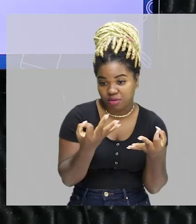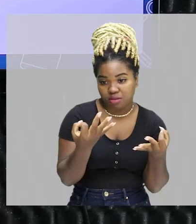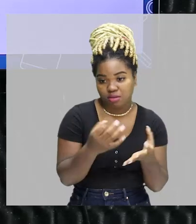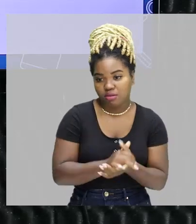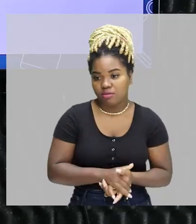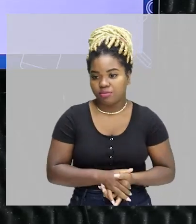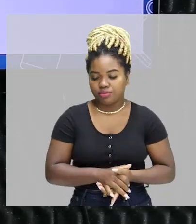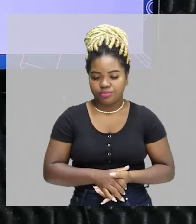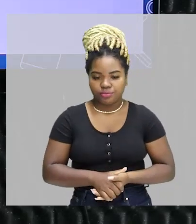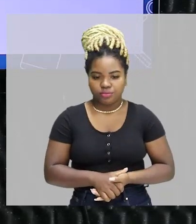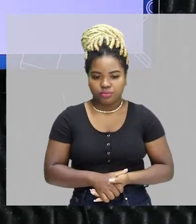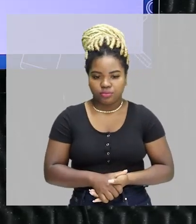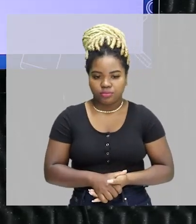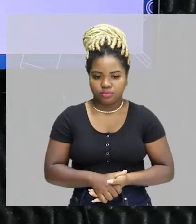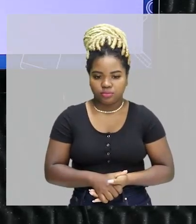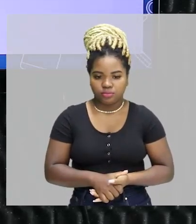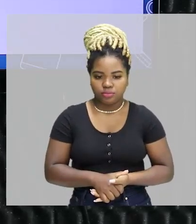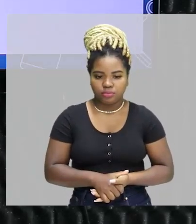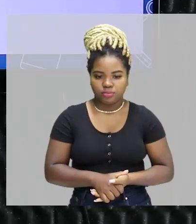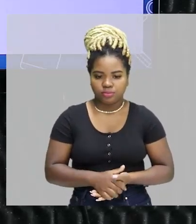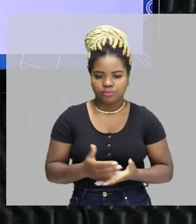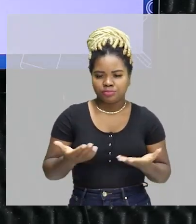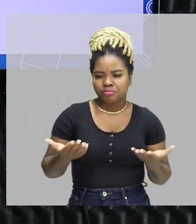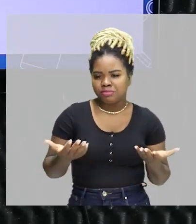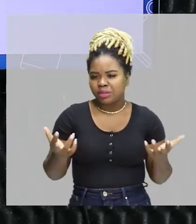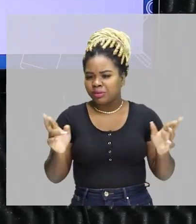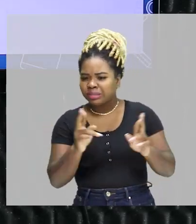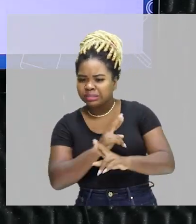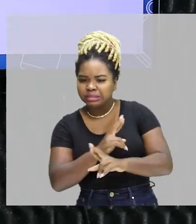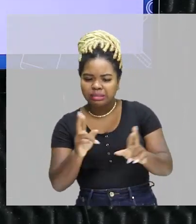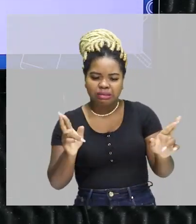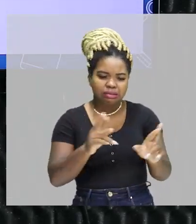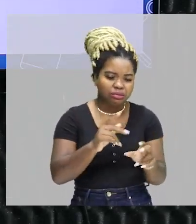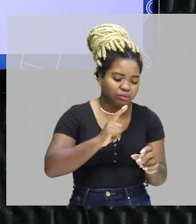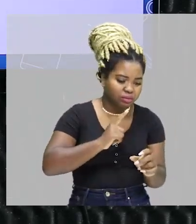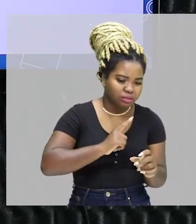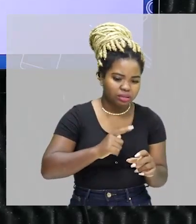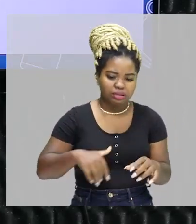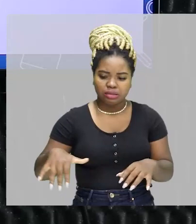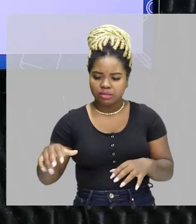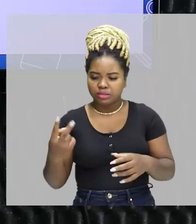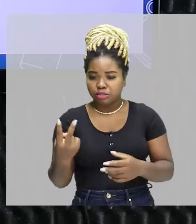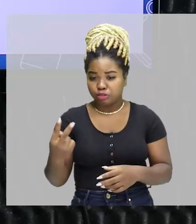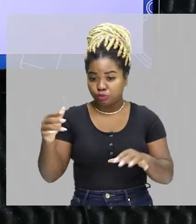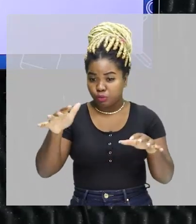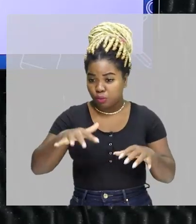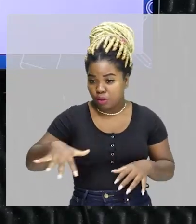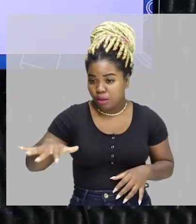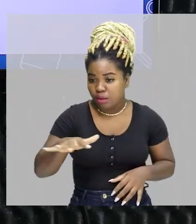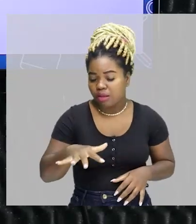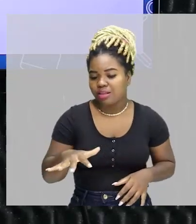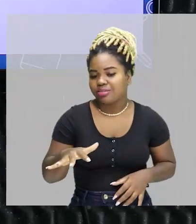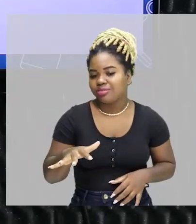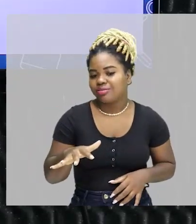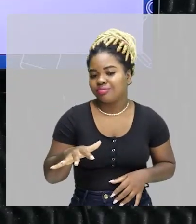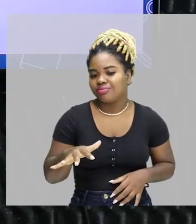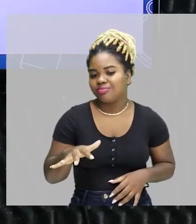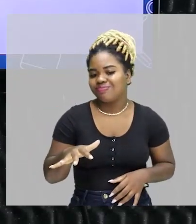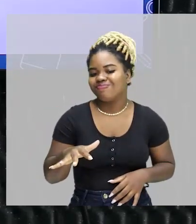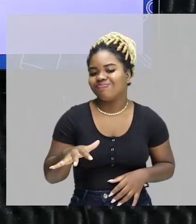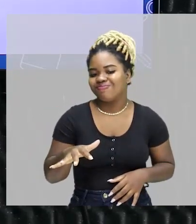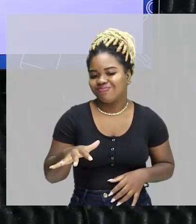Então a imutabilidade. Este balanço que é feito entre estes mundos, você vai perceber que ele é feito pelo nosso